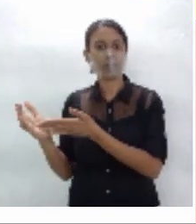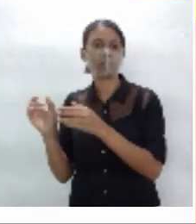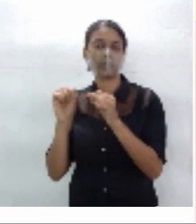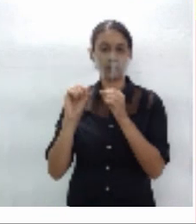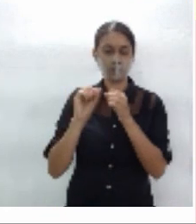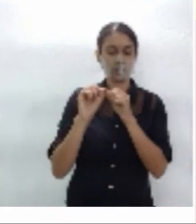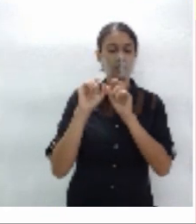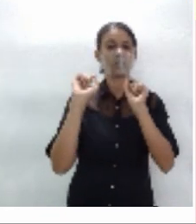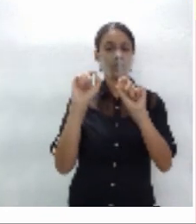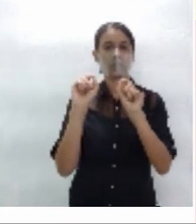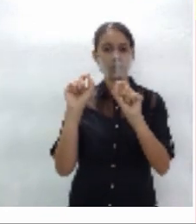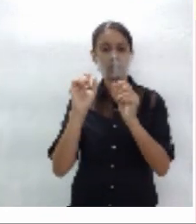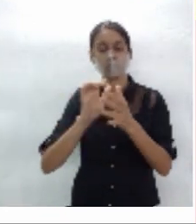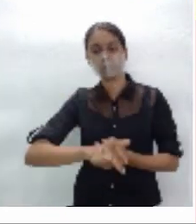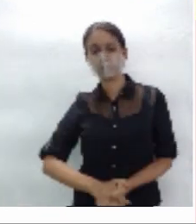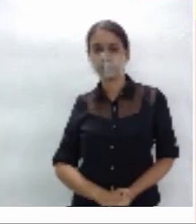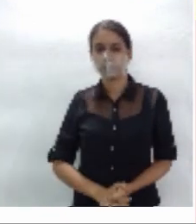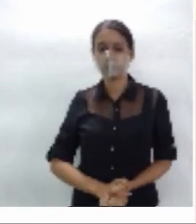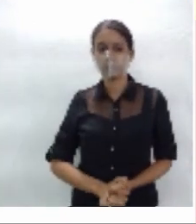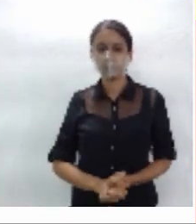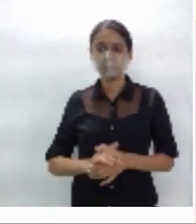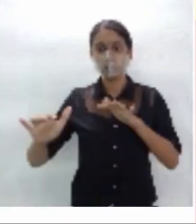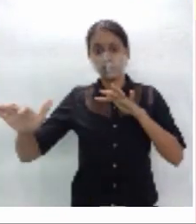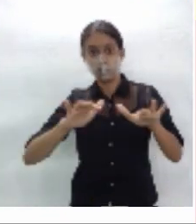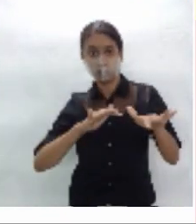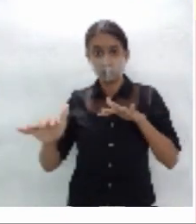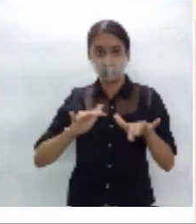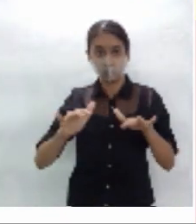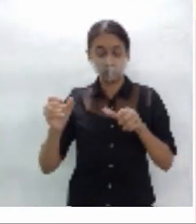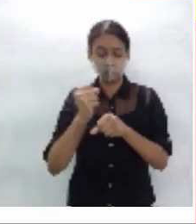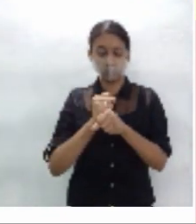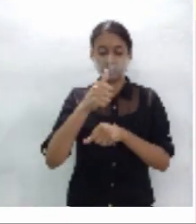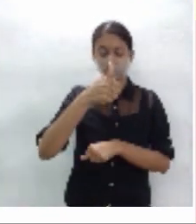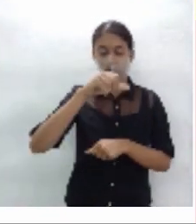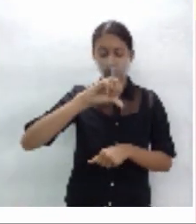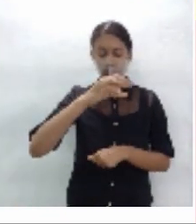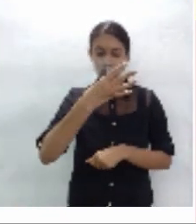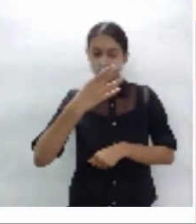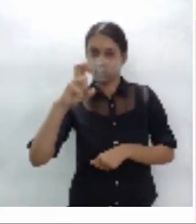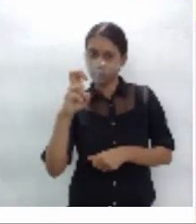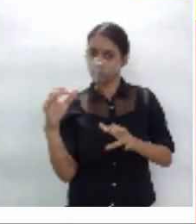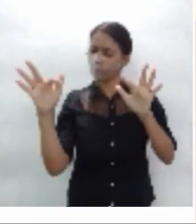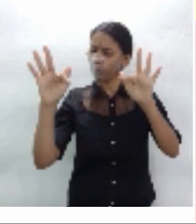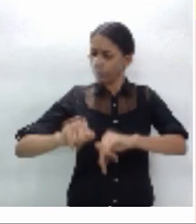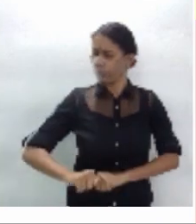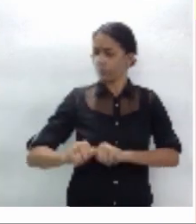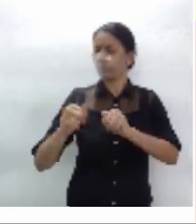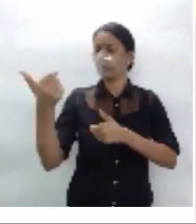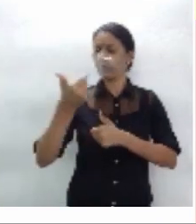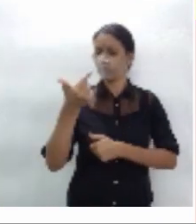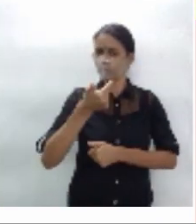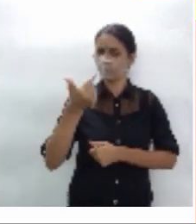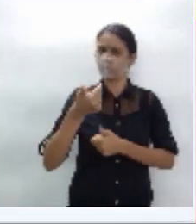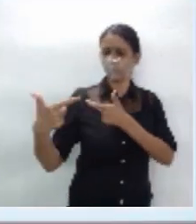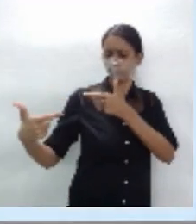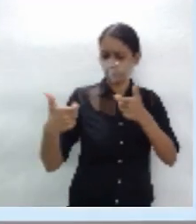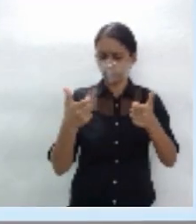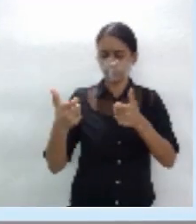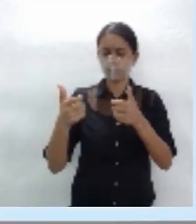esses movimentos, a partir de 1945, com o fim da Segunda Guerra Mundial,